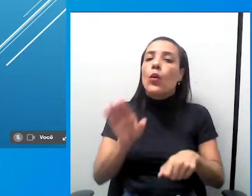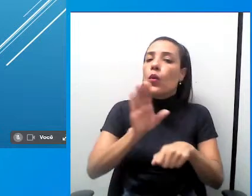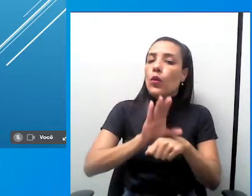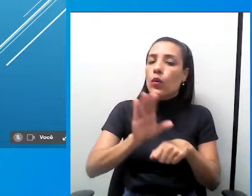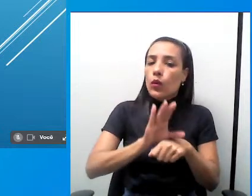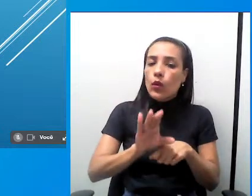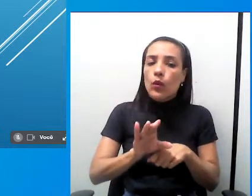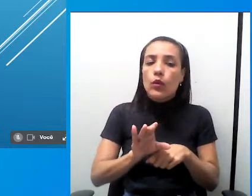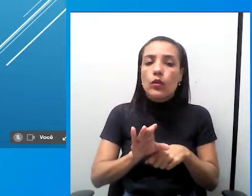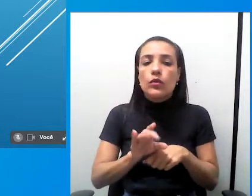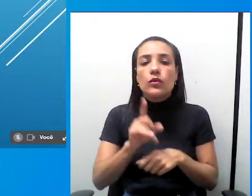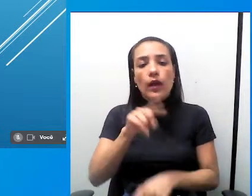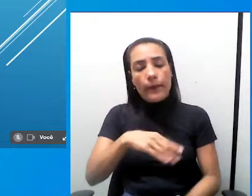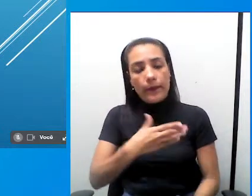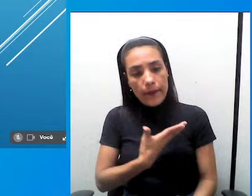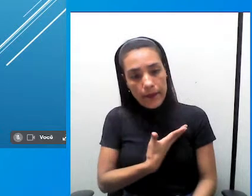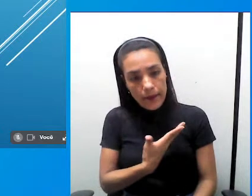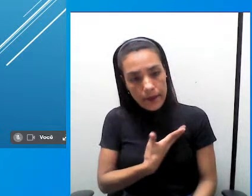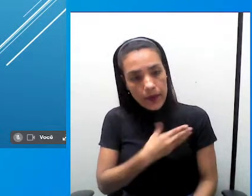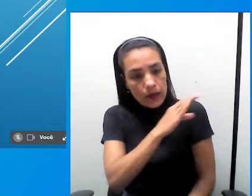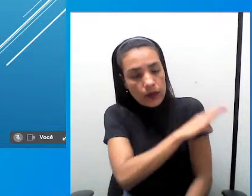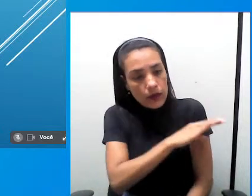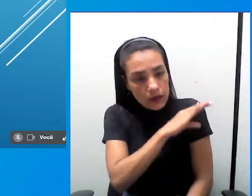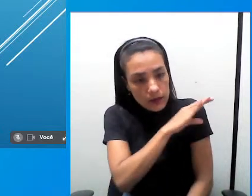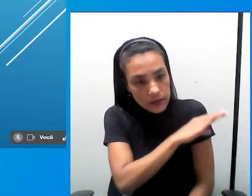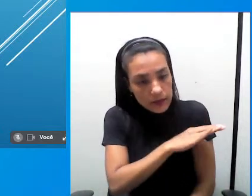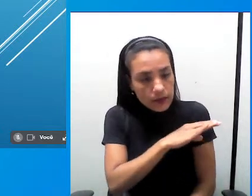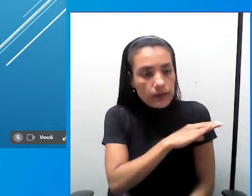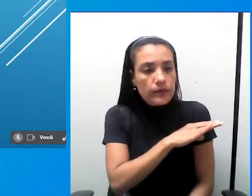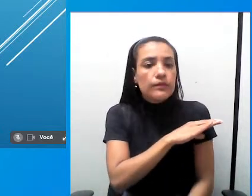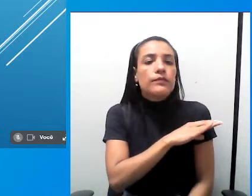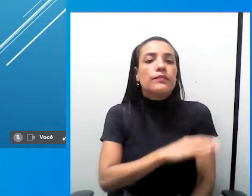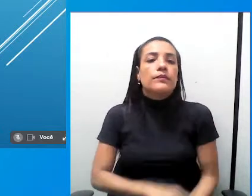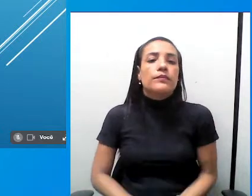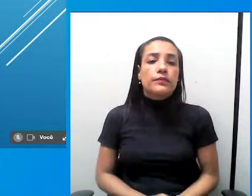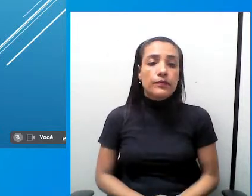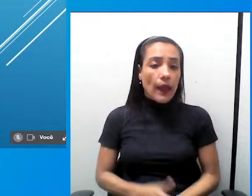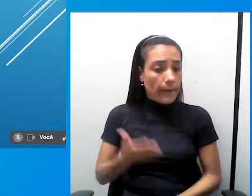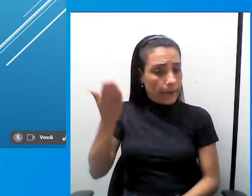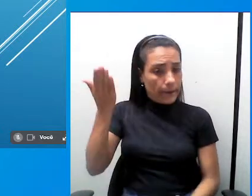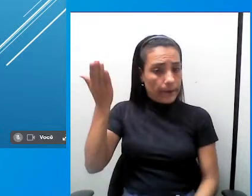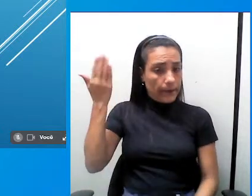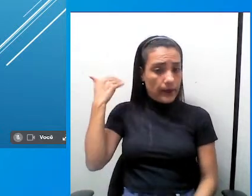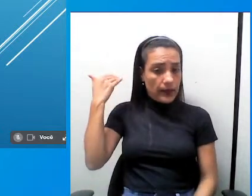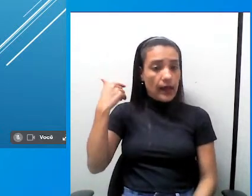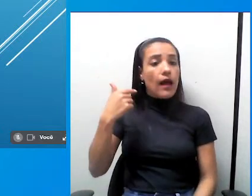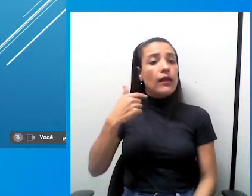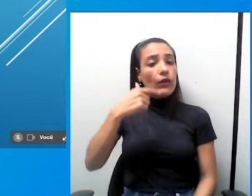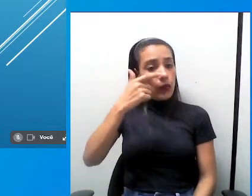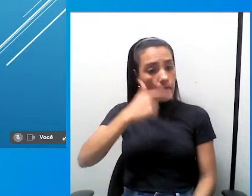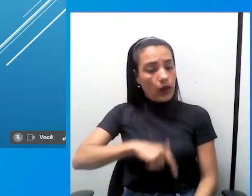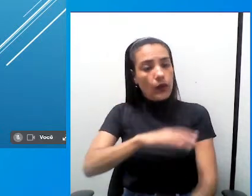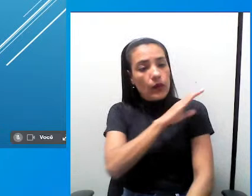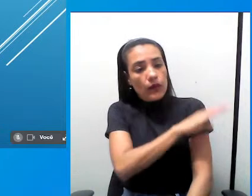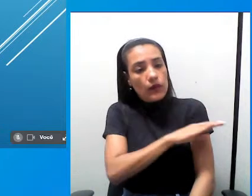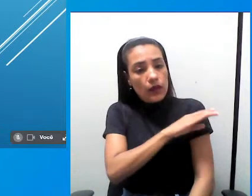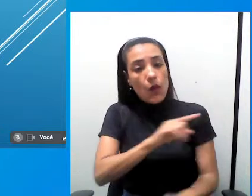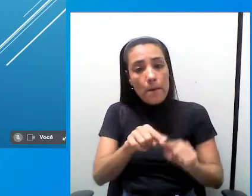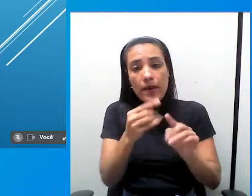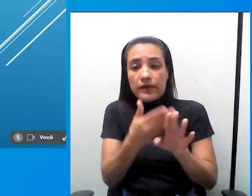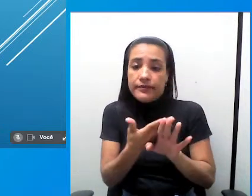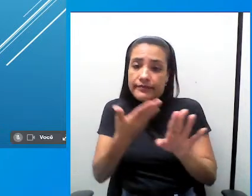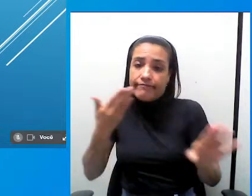pelo meu colega, professor Ismael, da área de administração. Eu era o coordenador nesse período do curso, antes do meu